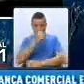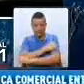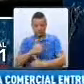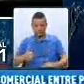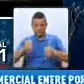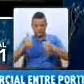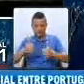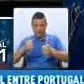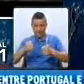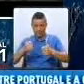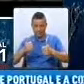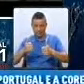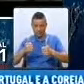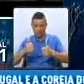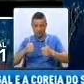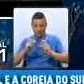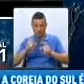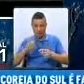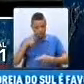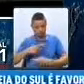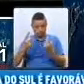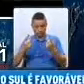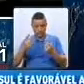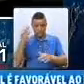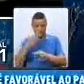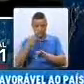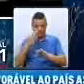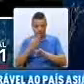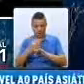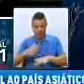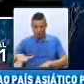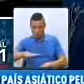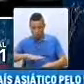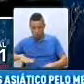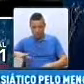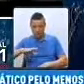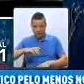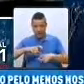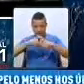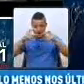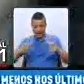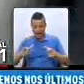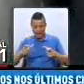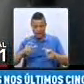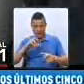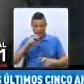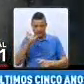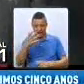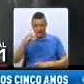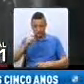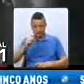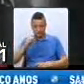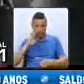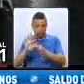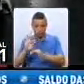por essa via que nos vamos mostrar neste festival. E o local, o Cais de Gaia, foi também estrategicamente escolhido, uma